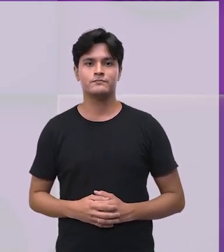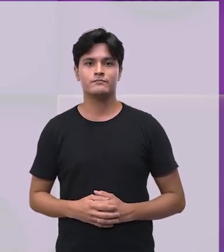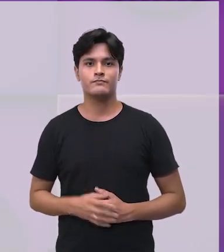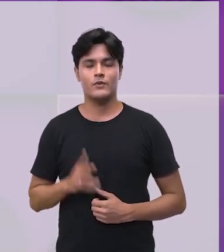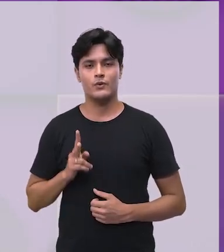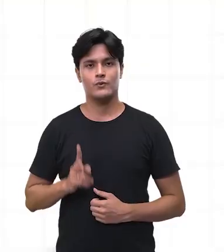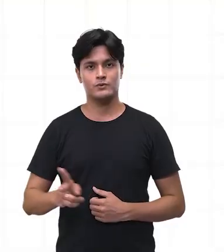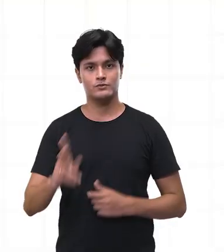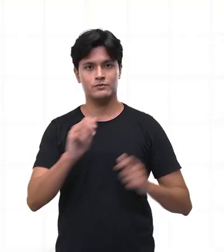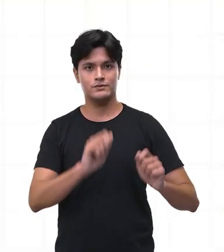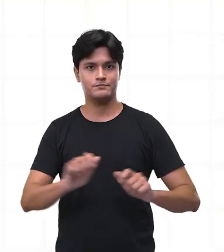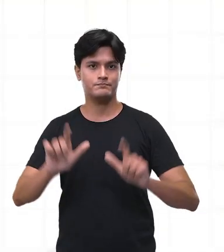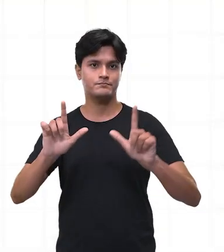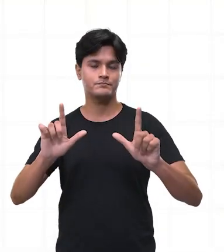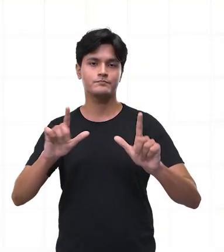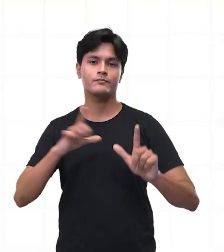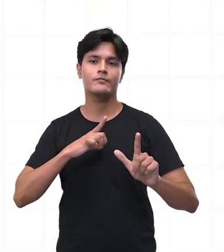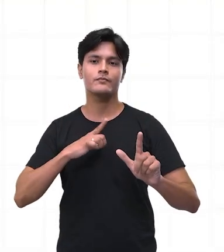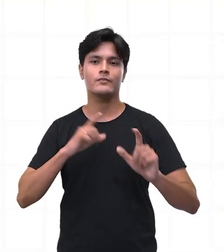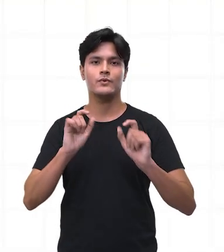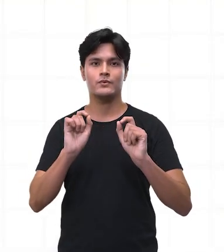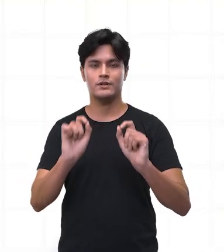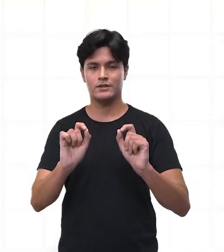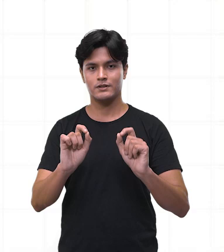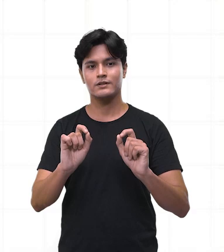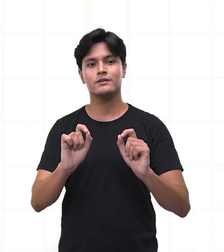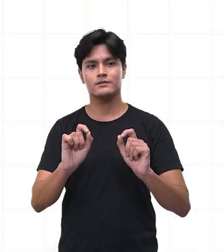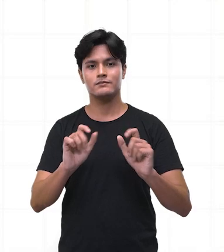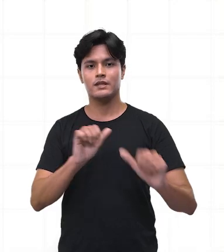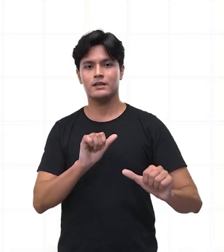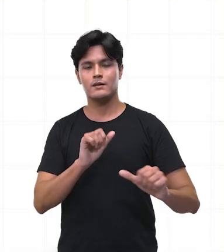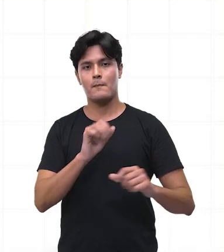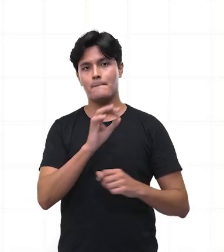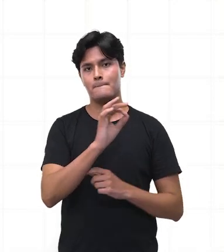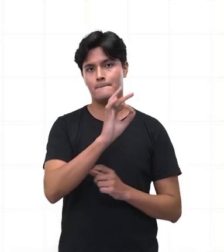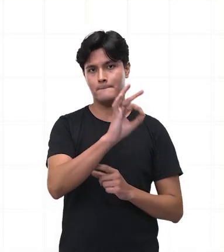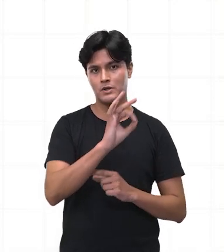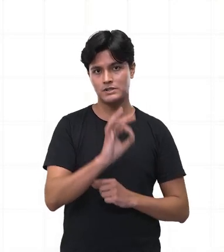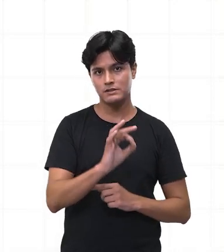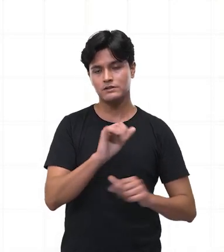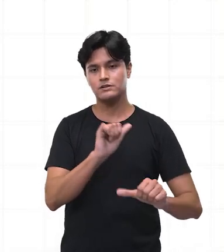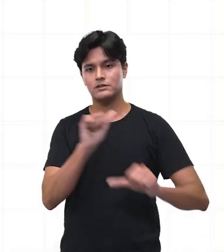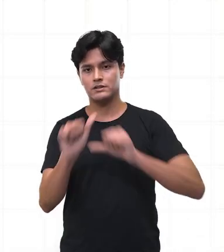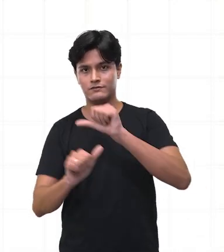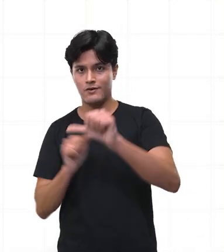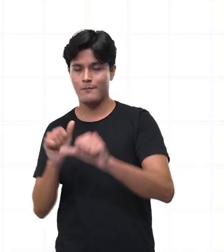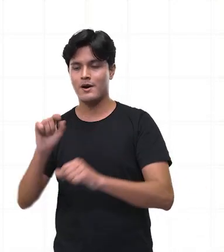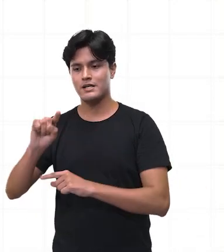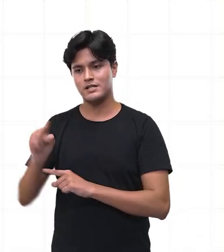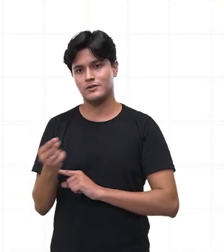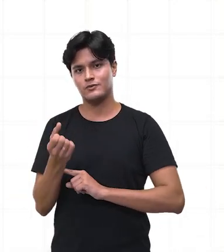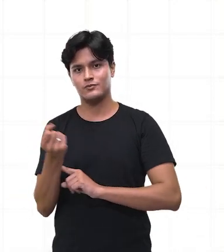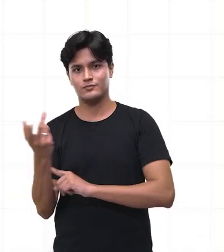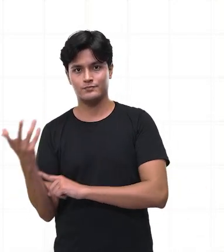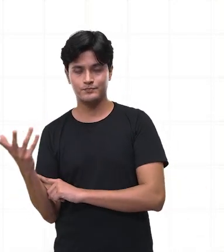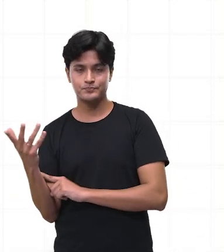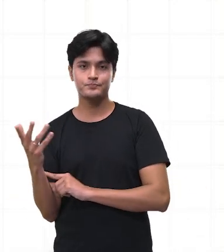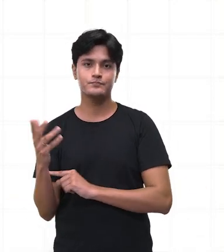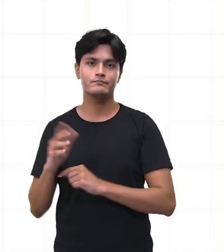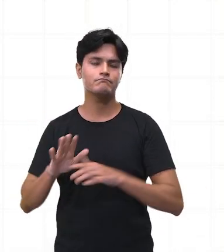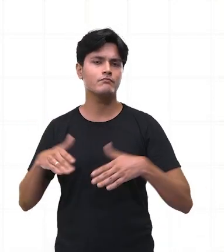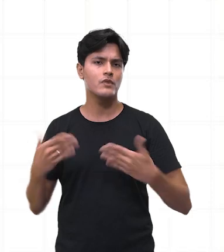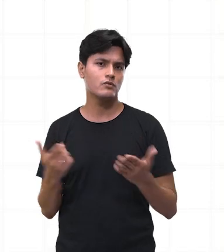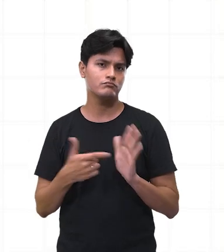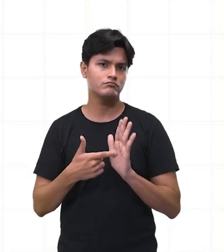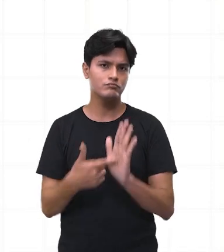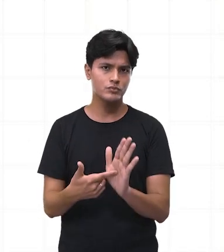com a próxima cartela? Nós temos aí transformar porcentagem em um número decimal. Então já meio que